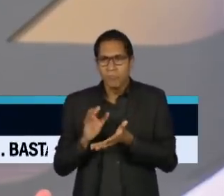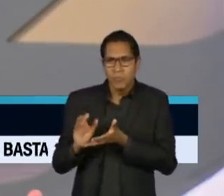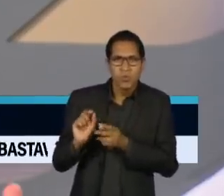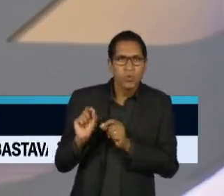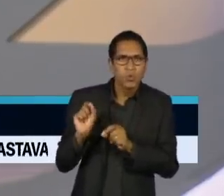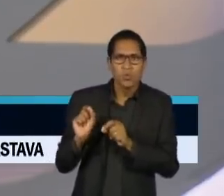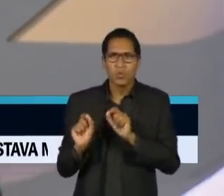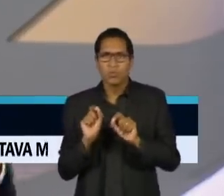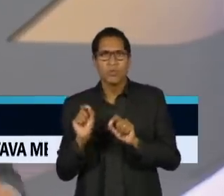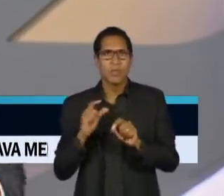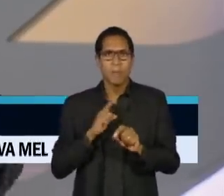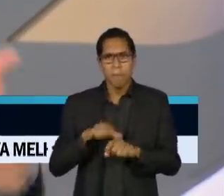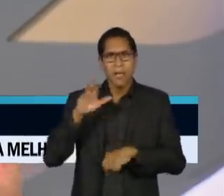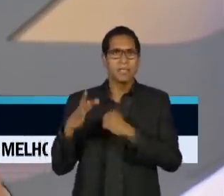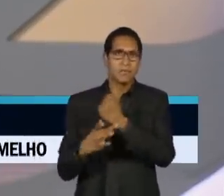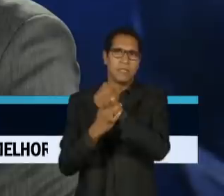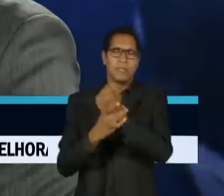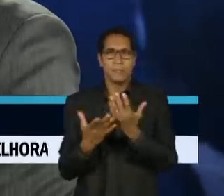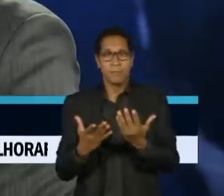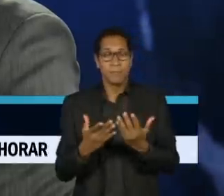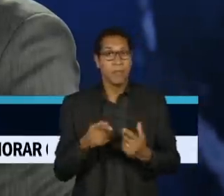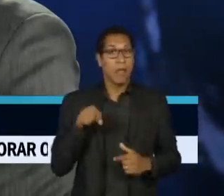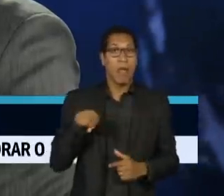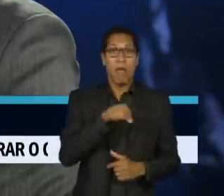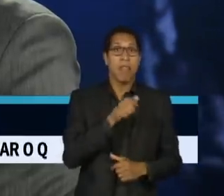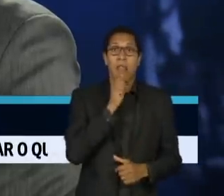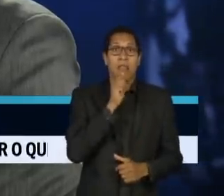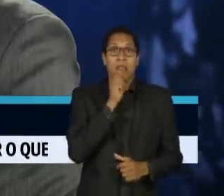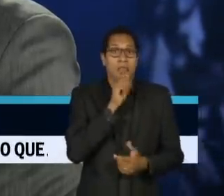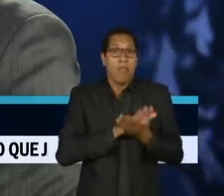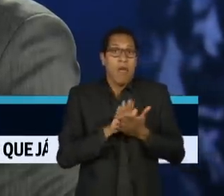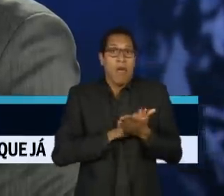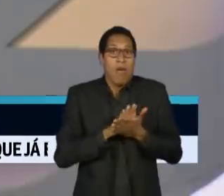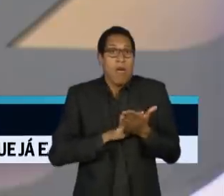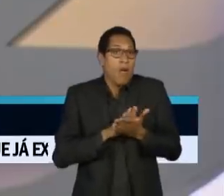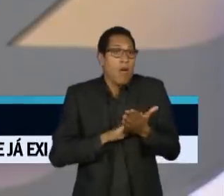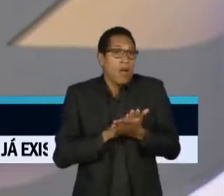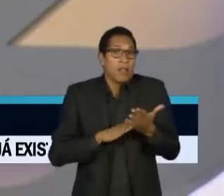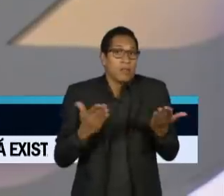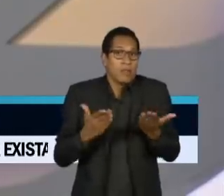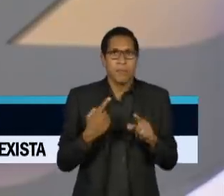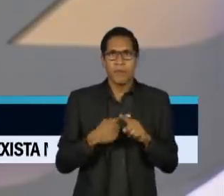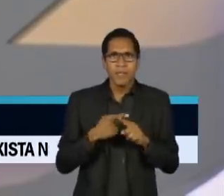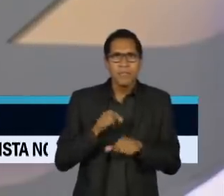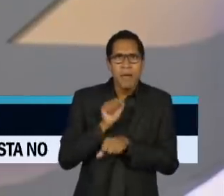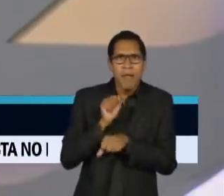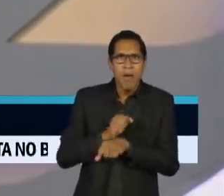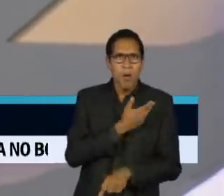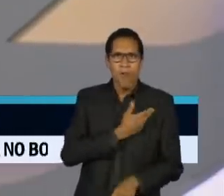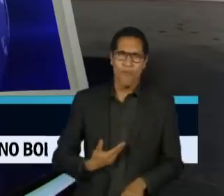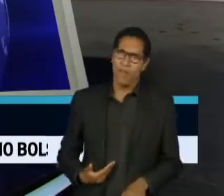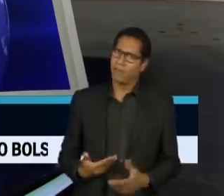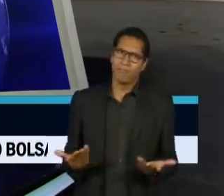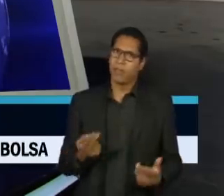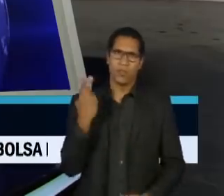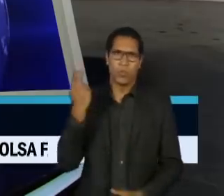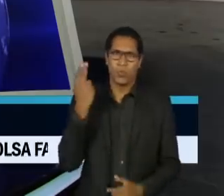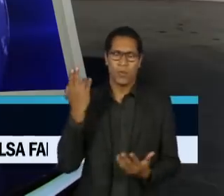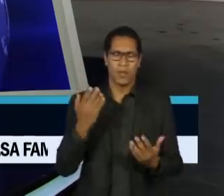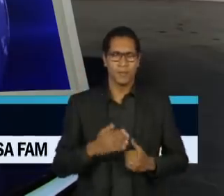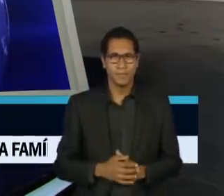existe. Eu acho que a sociedade precisa provocar esse debate, porque a gente já sabe que não dá para confiar no governo. Isso sem falar na redução do